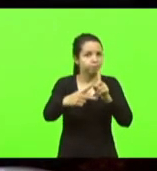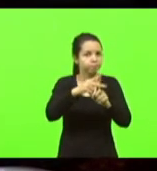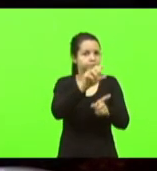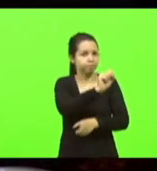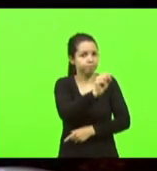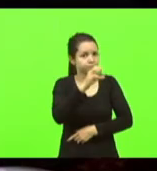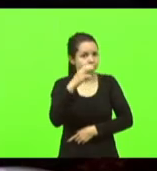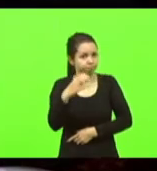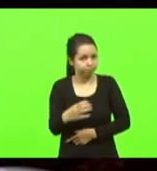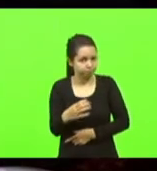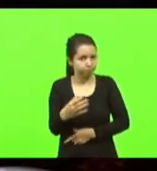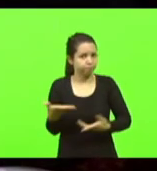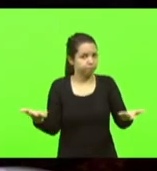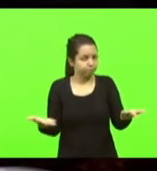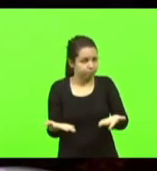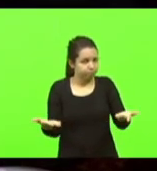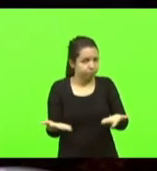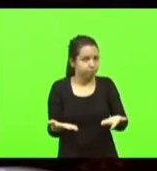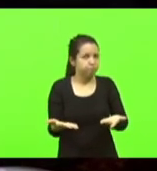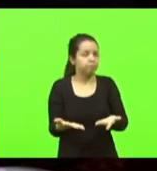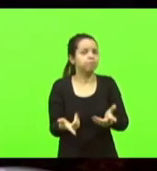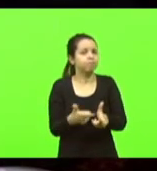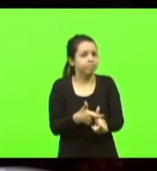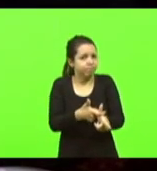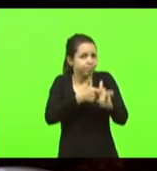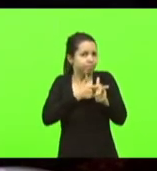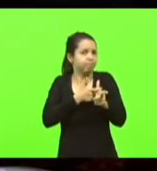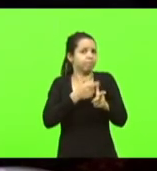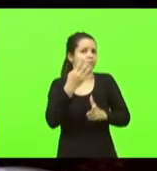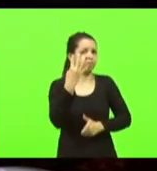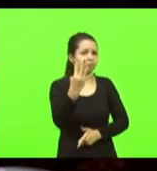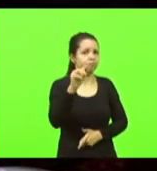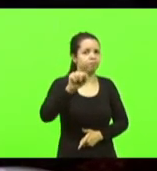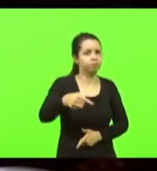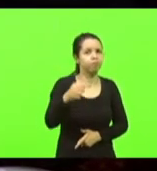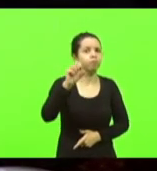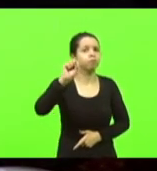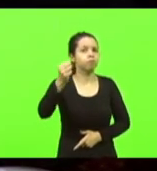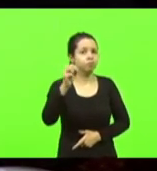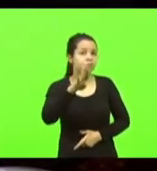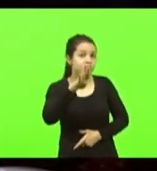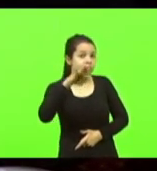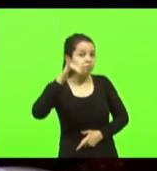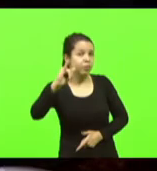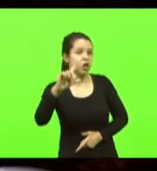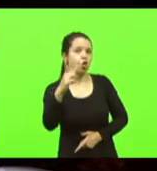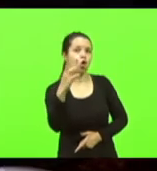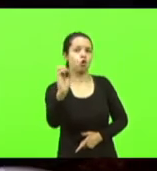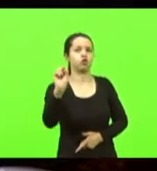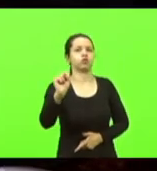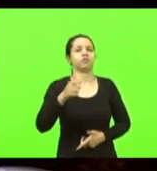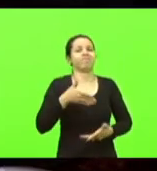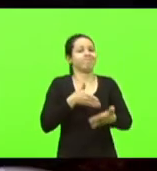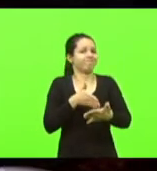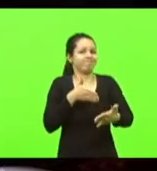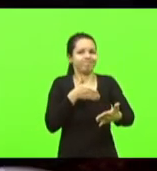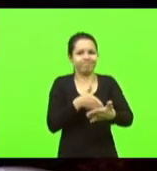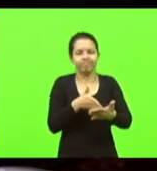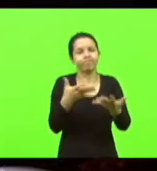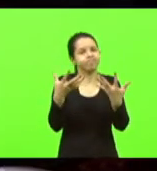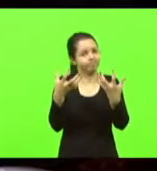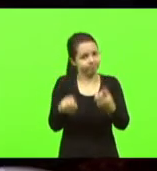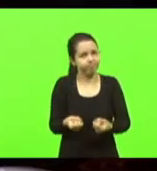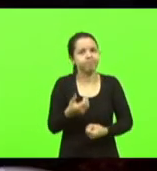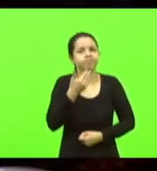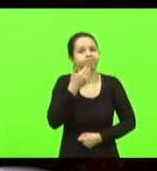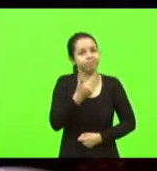Santa Catarina se encontra com déficit de 4,8 bilhões nos impede de atender esse pedido